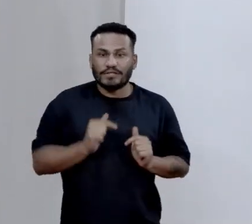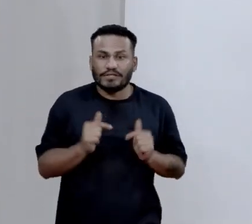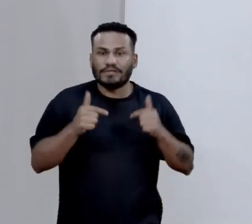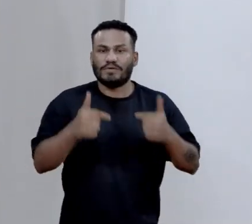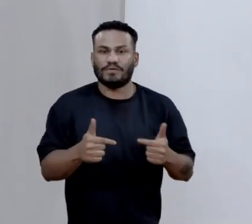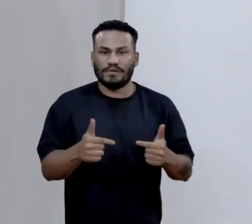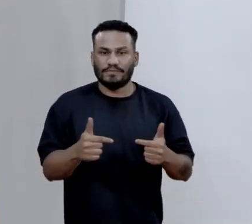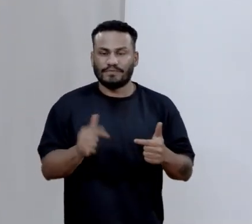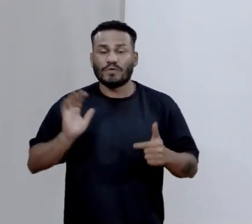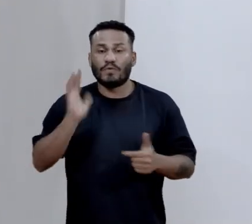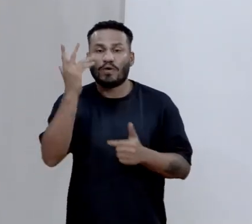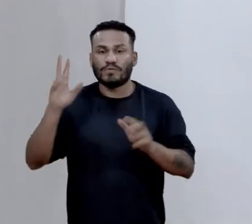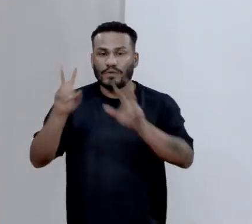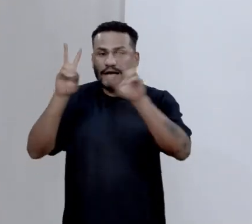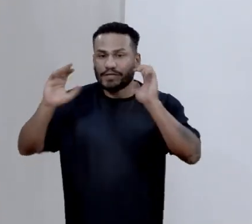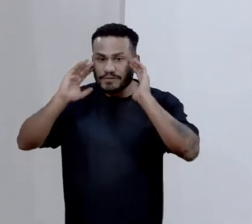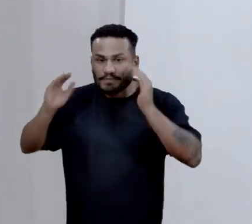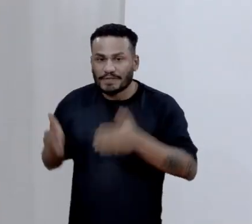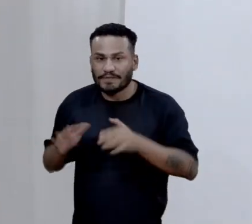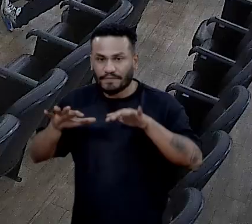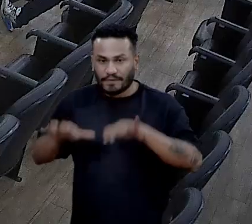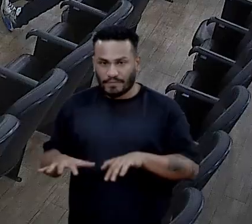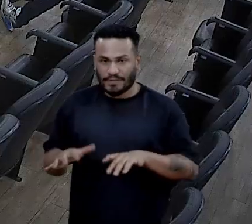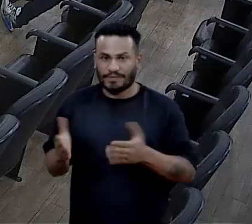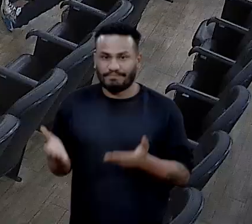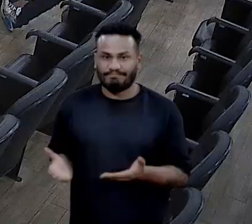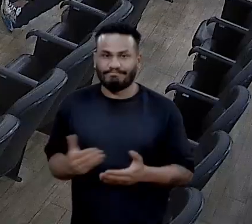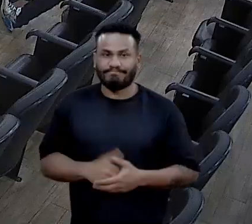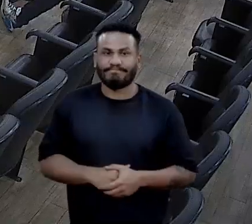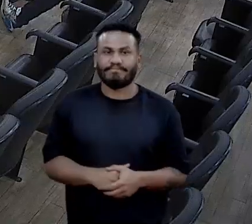execução quando é um caso pontual como esse.